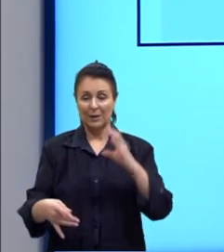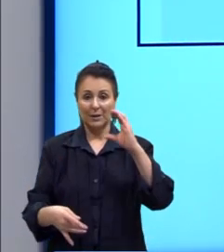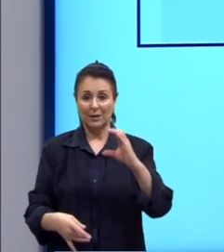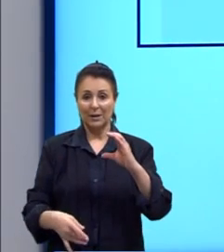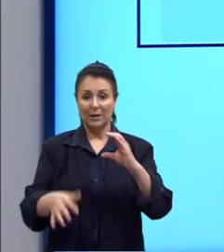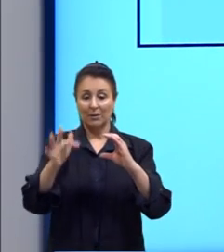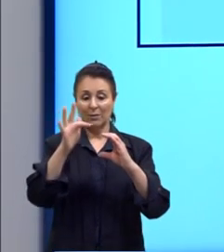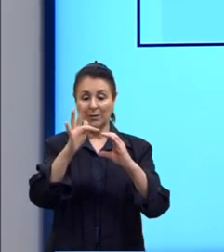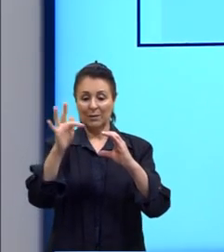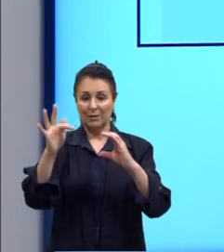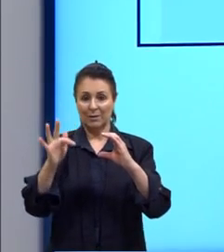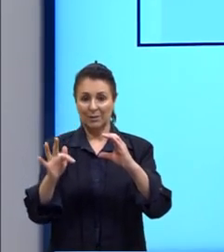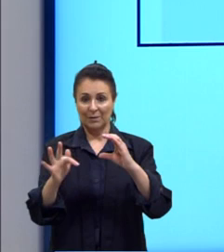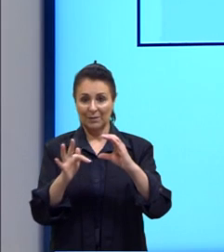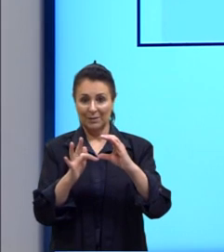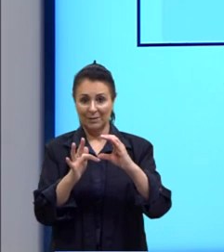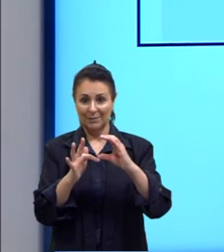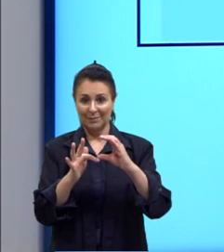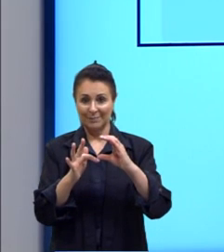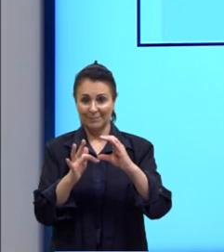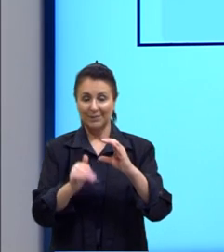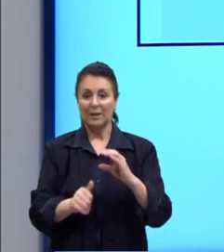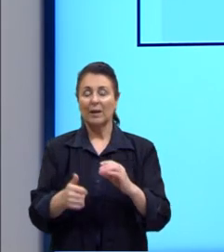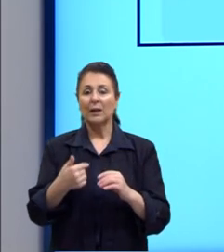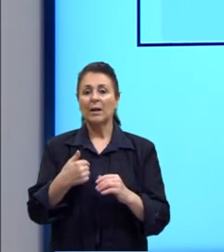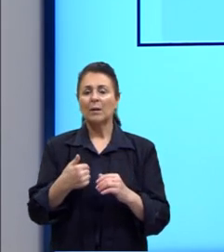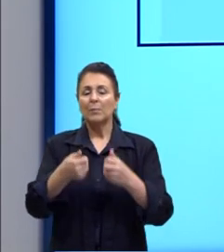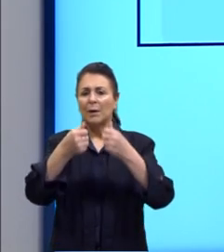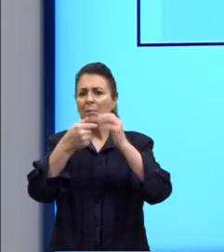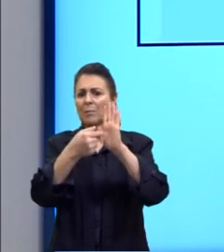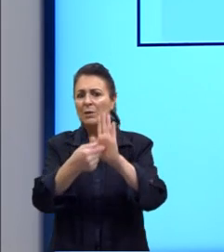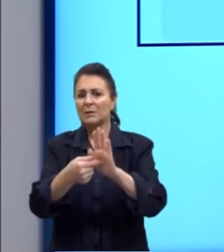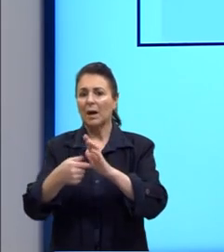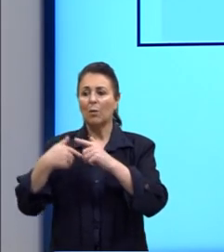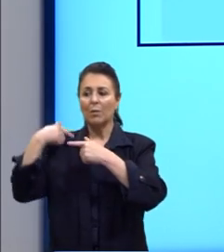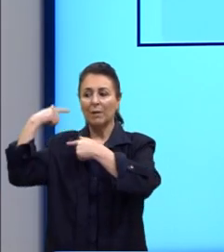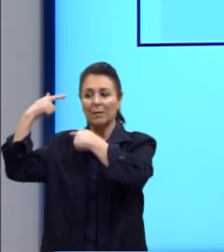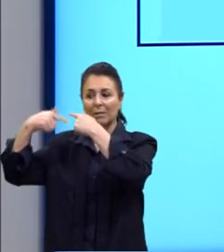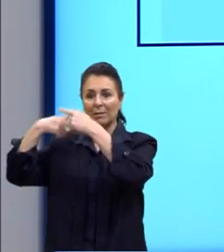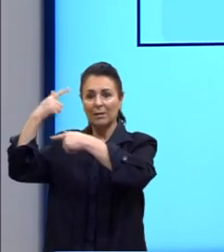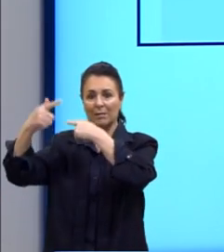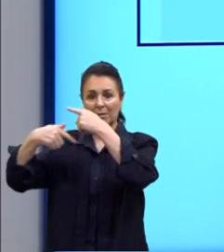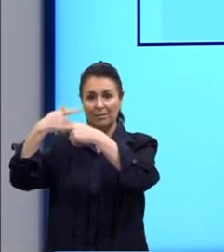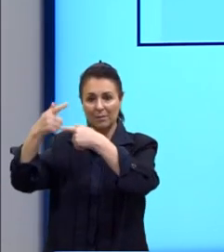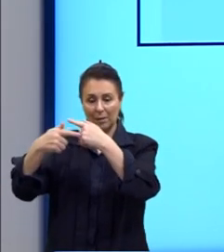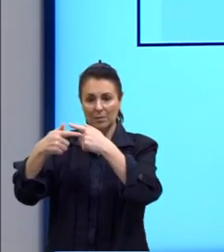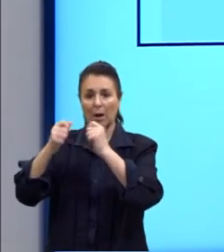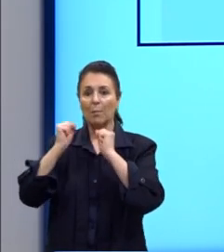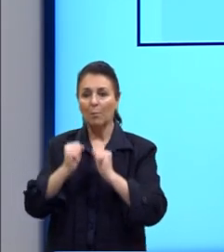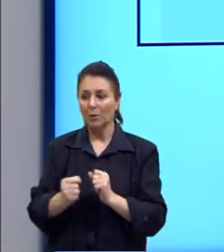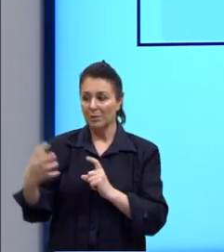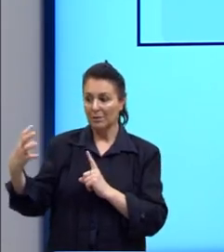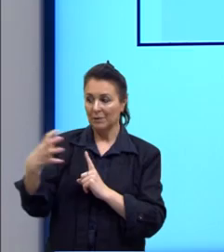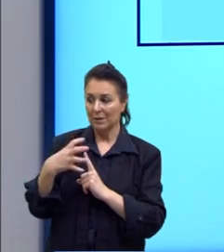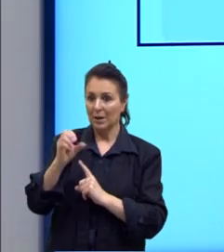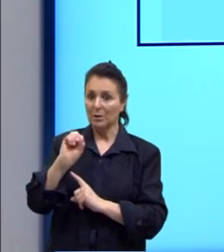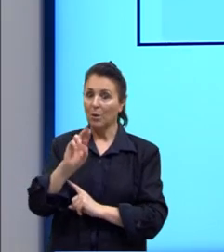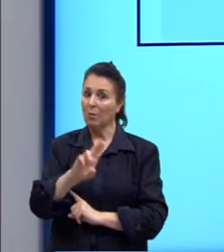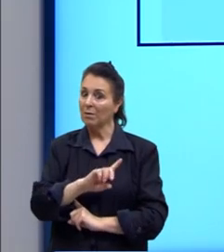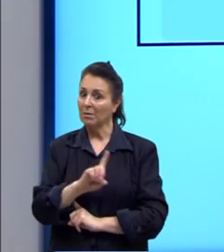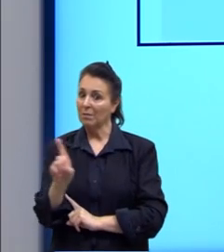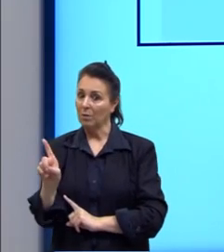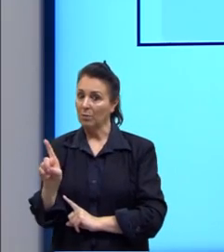perceberem como é que funciona quando uma a descendência né a geração pode ser afetada ou não